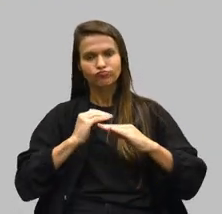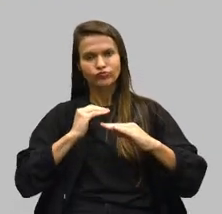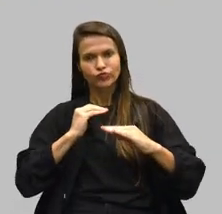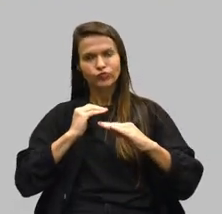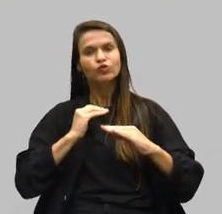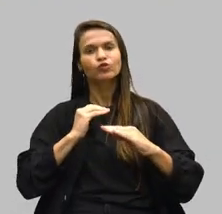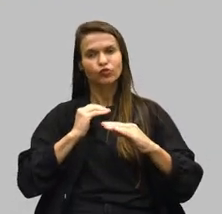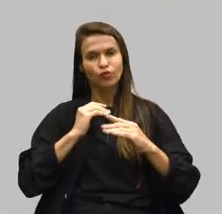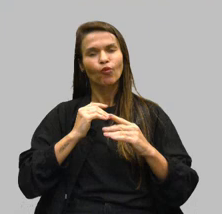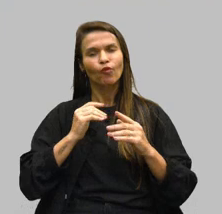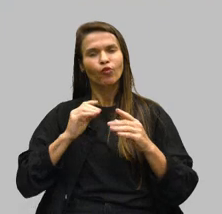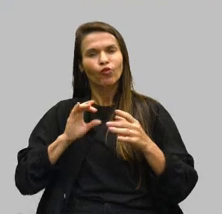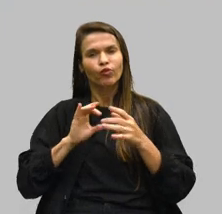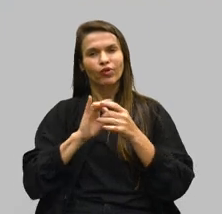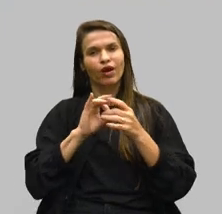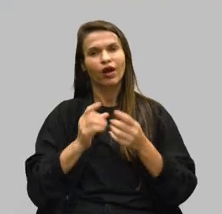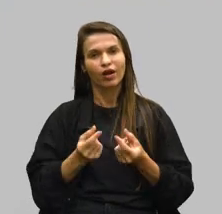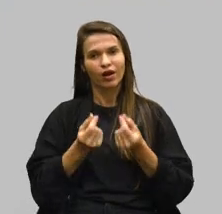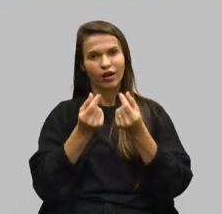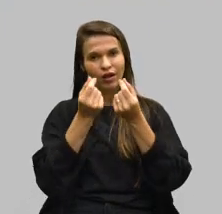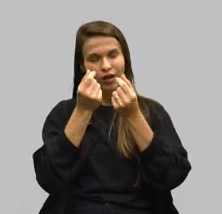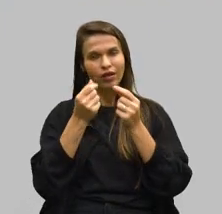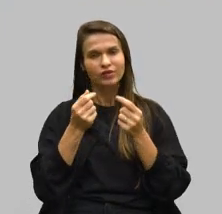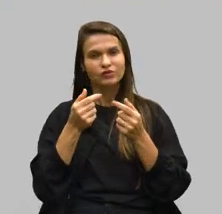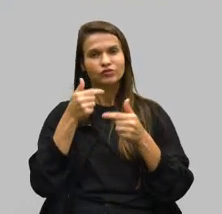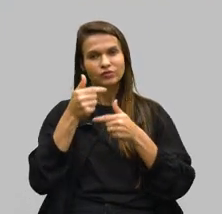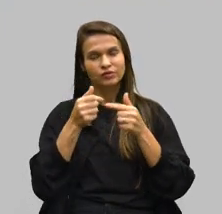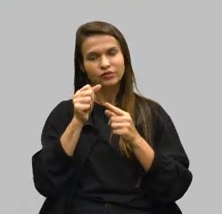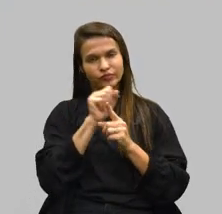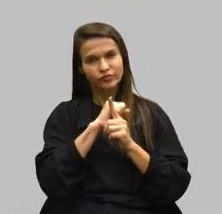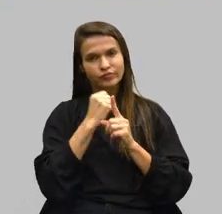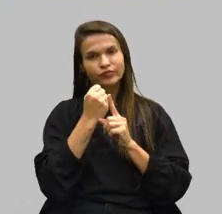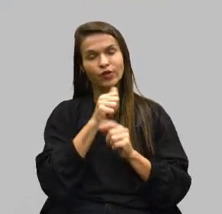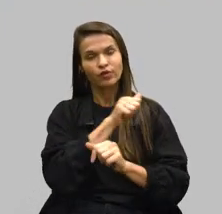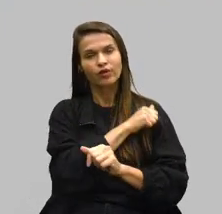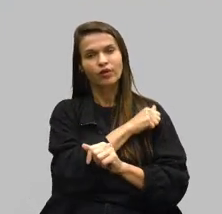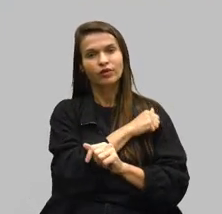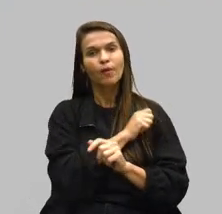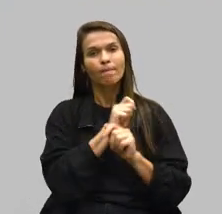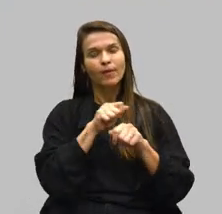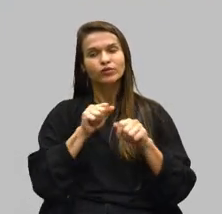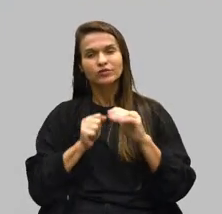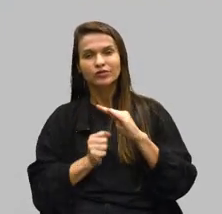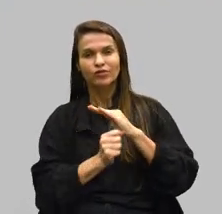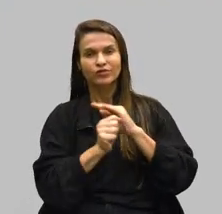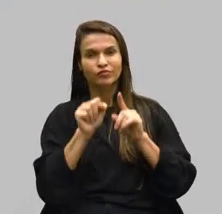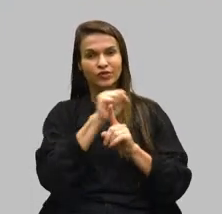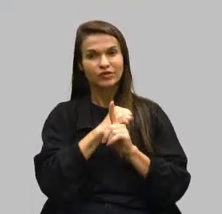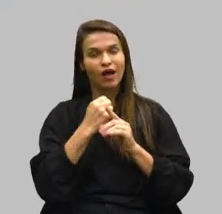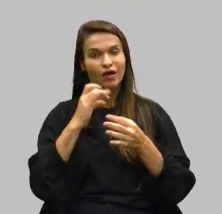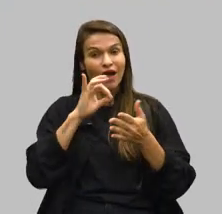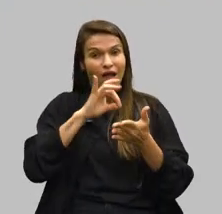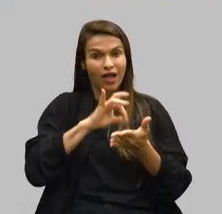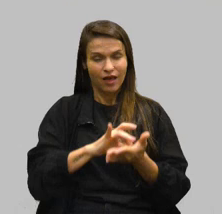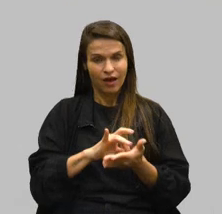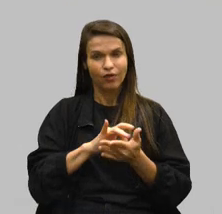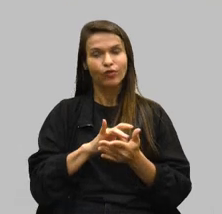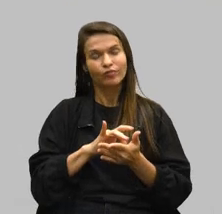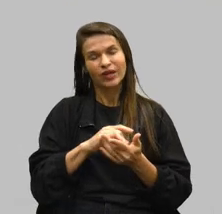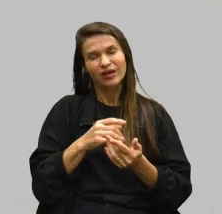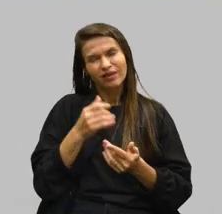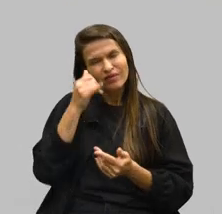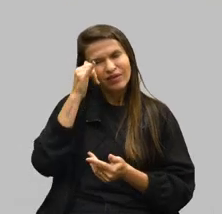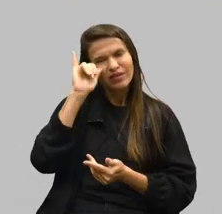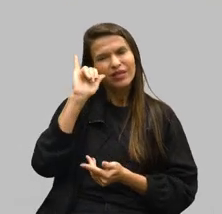demanda Econômica alinhados com a atividade social para que o aluno ele possa ser incluído numa sociedade real para que a gente não possa